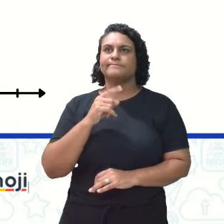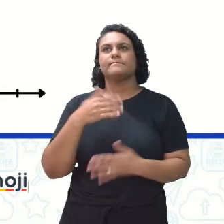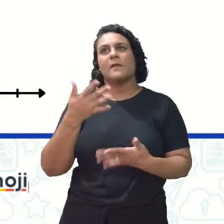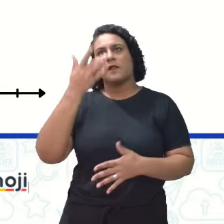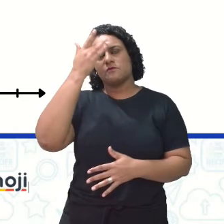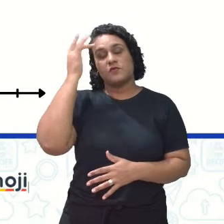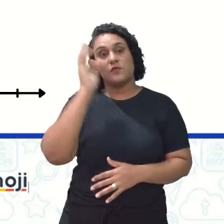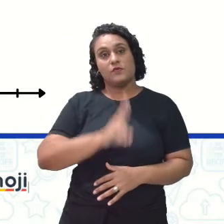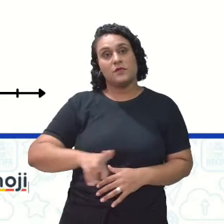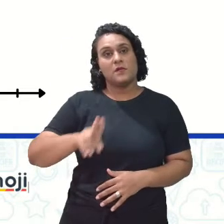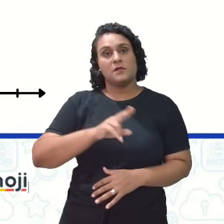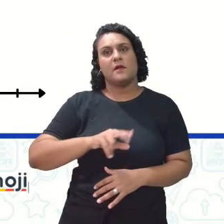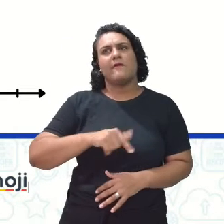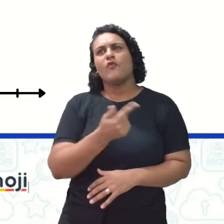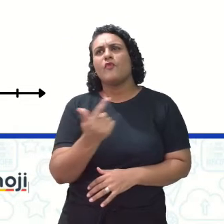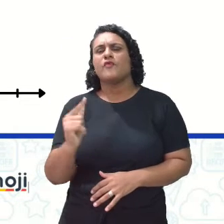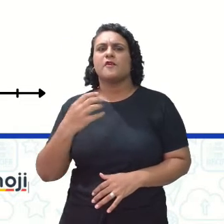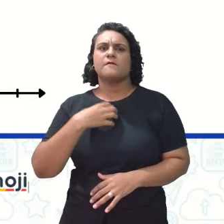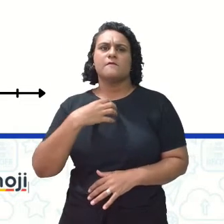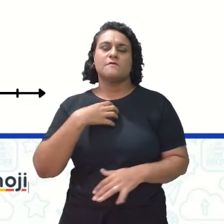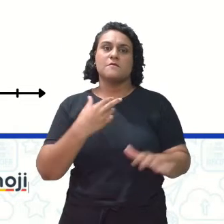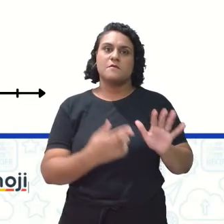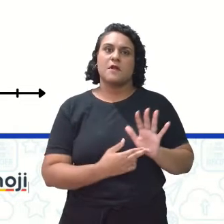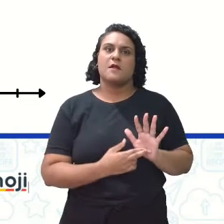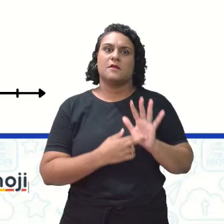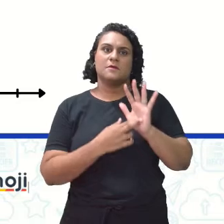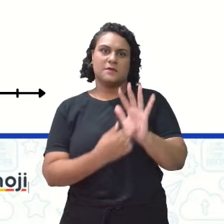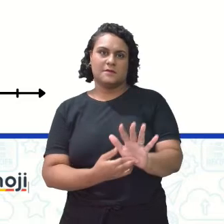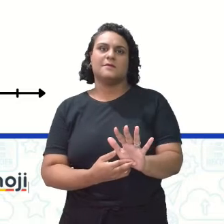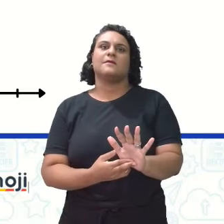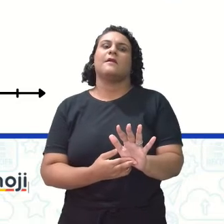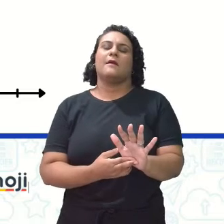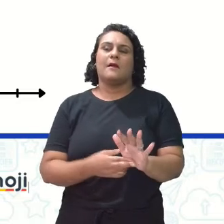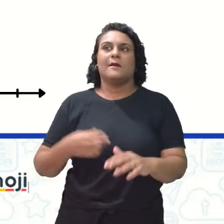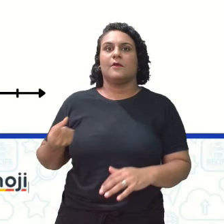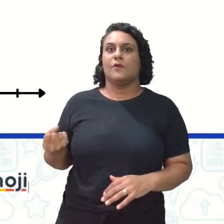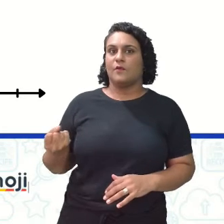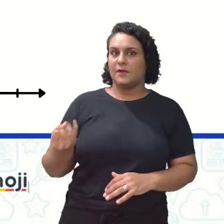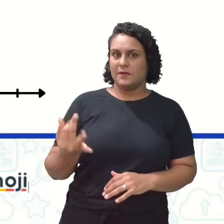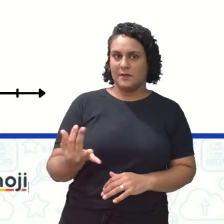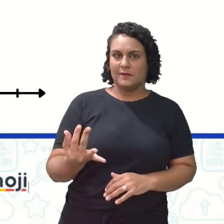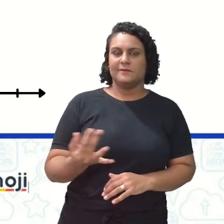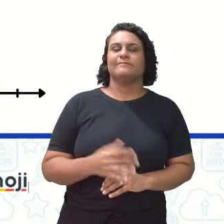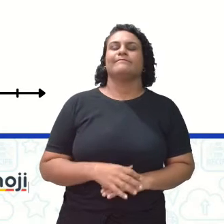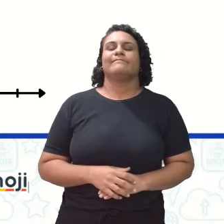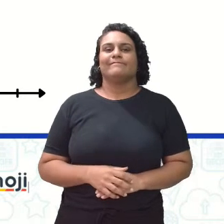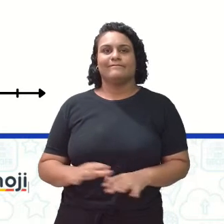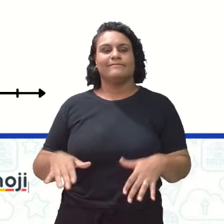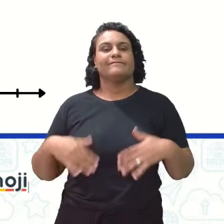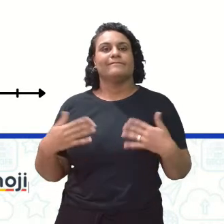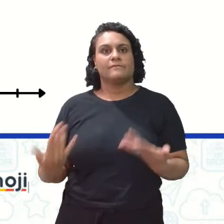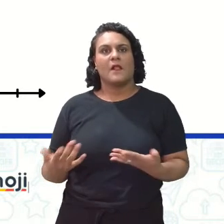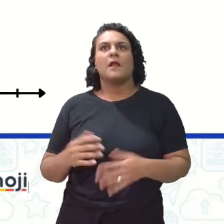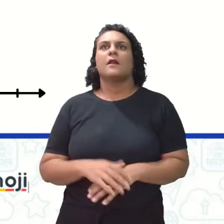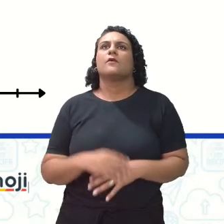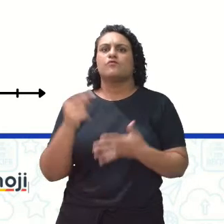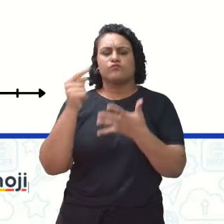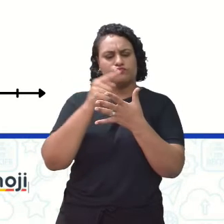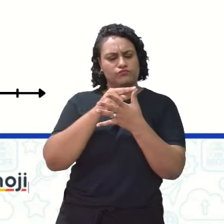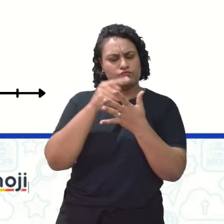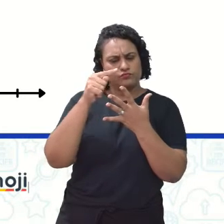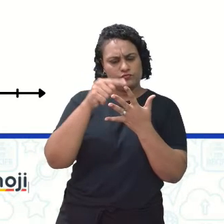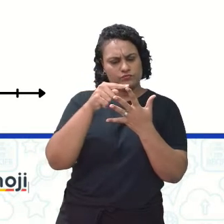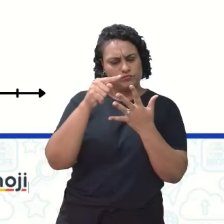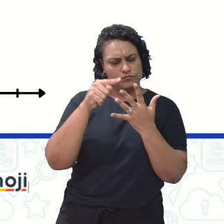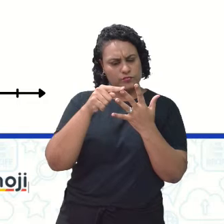utilizavam vários artifícios para driblar essa necessidade dos números, tá? Então, eles contavam aí os seus